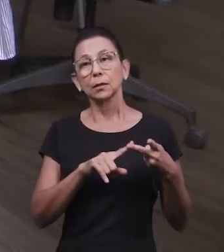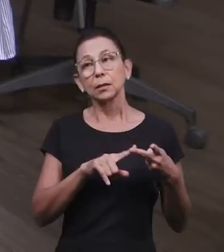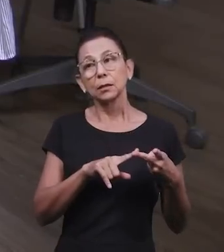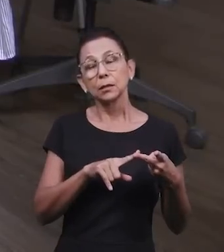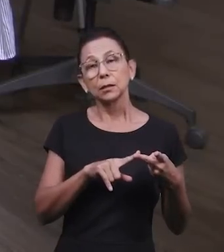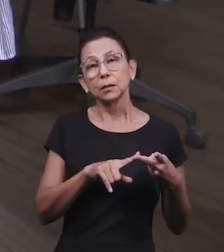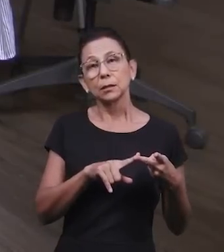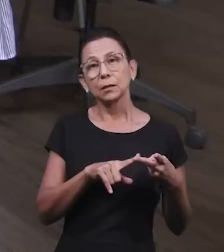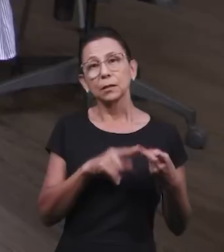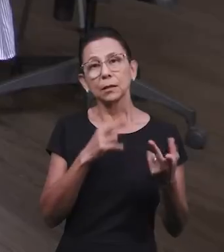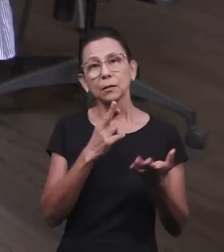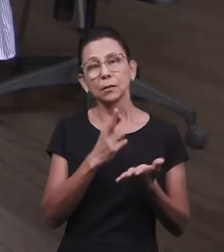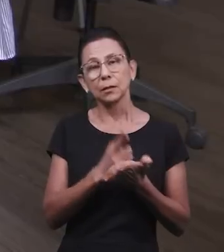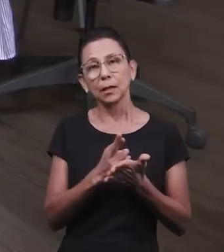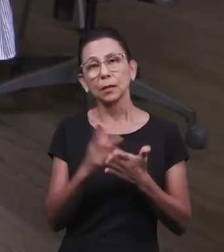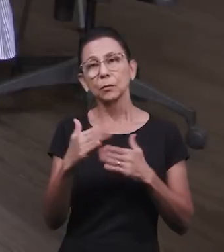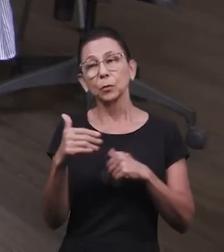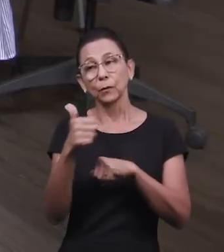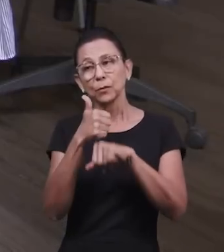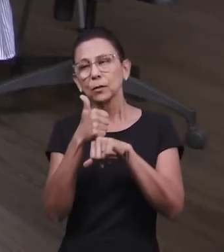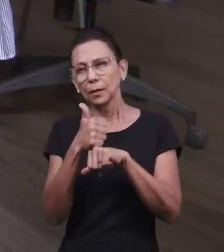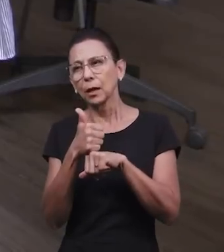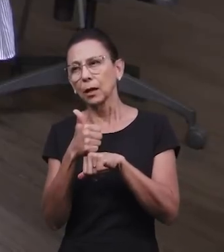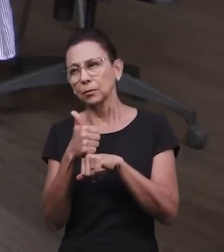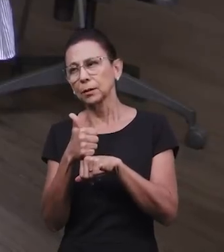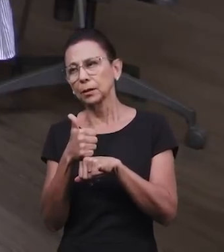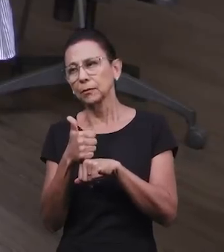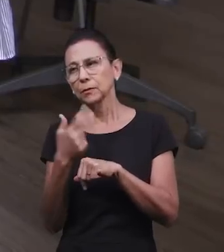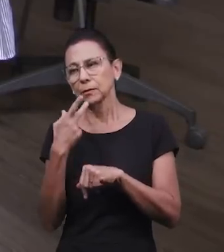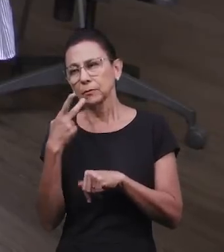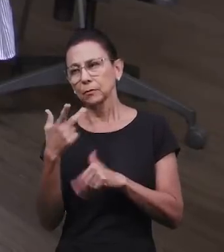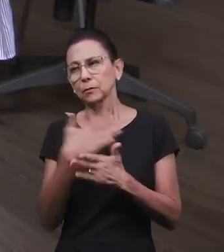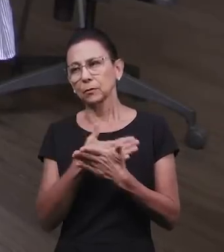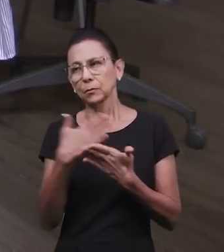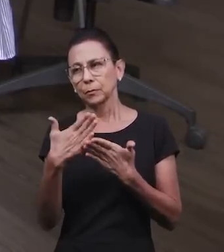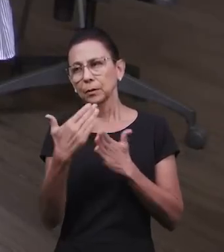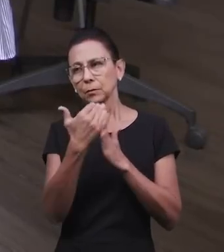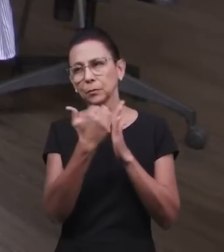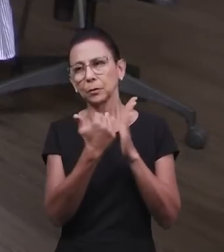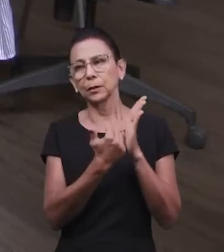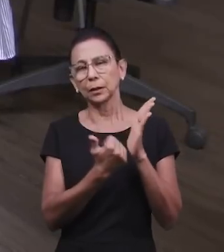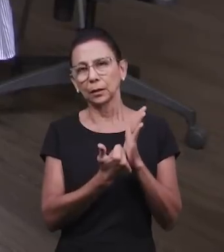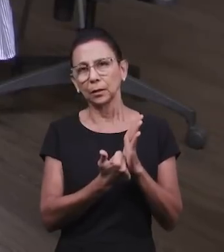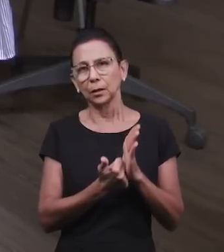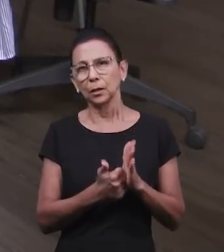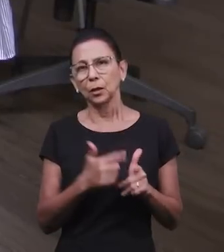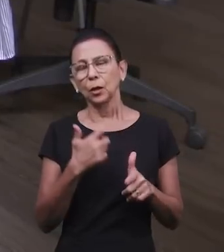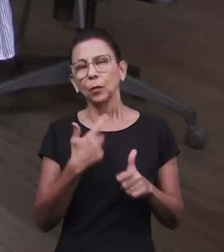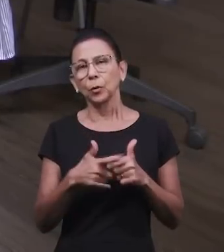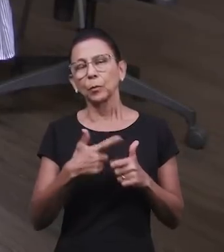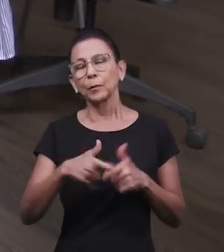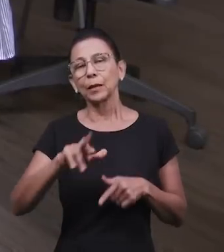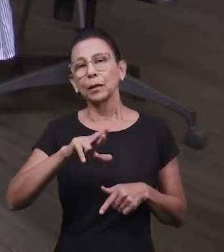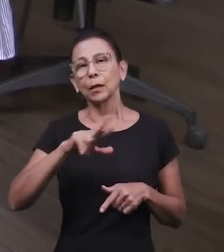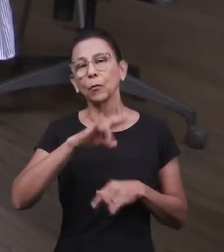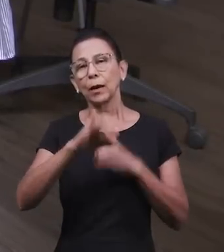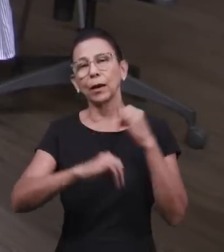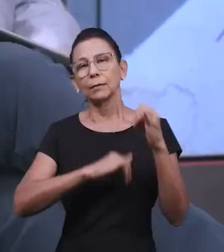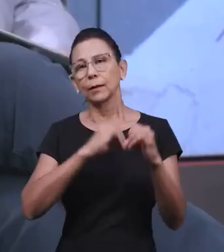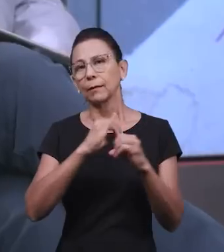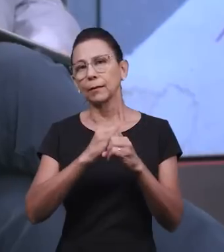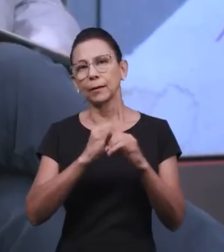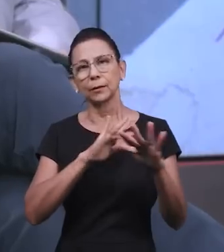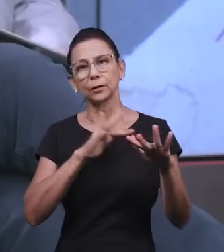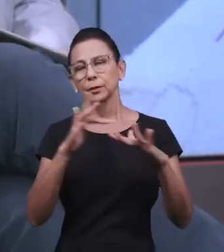inclusive, para a vida profissional. E o que você comentou no início, né, o problema não está na ferramenta, o problema está no uso da ferramenta. Então, a experiência